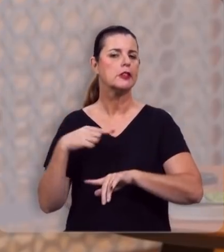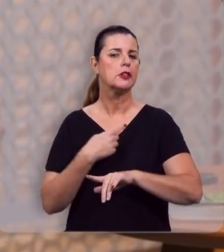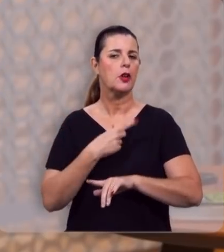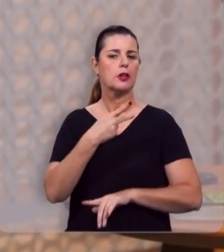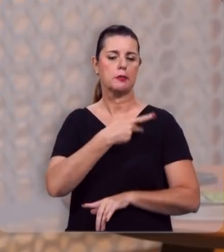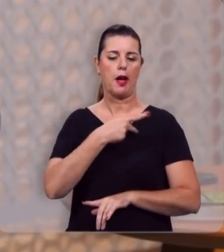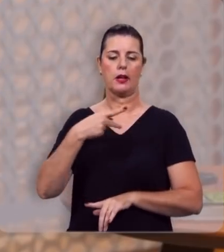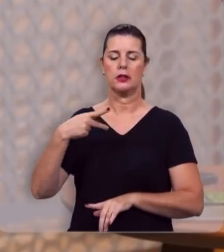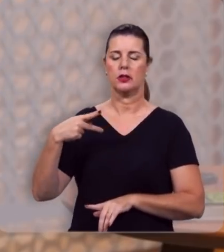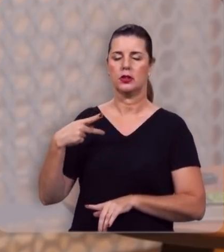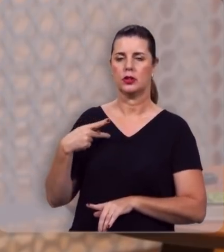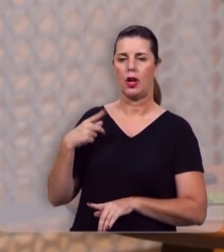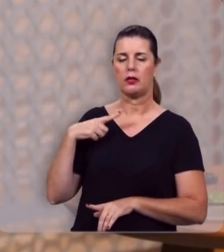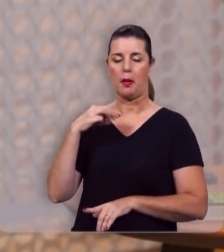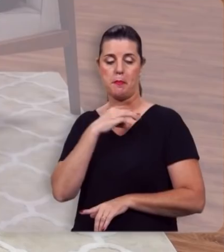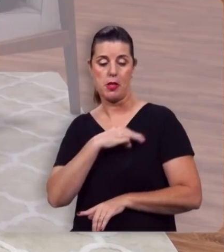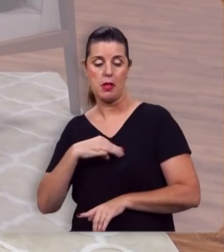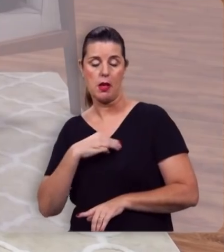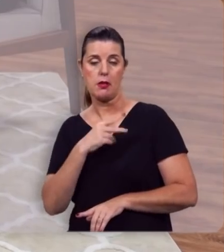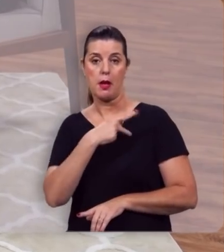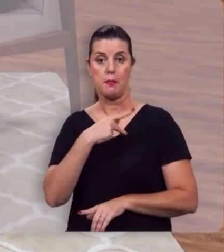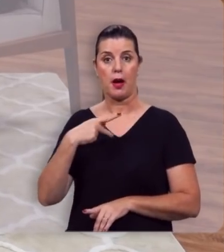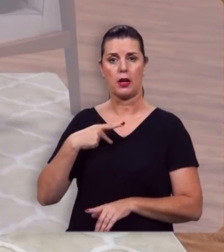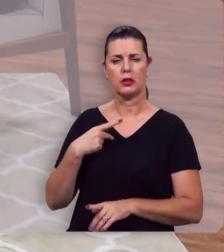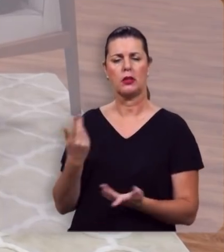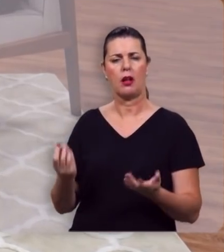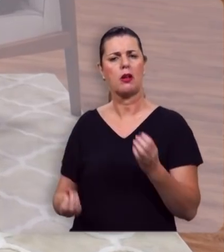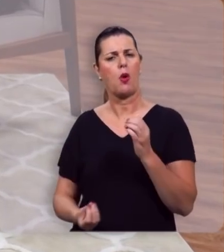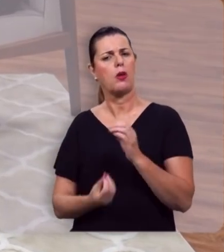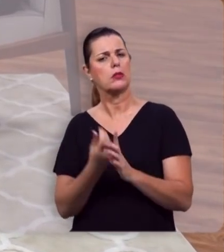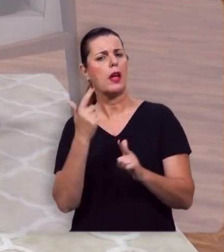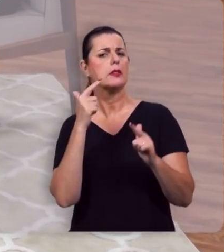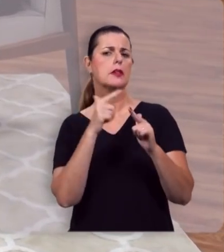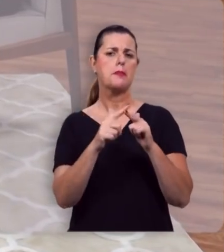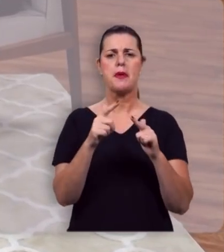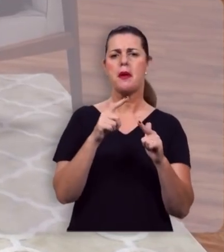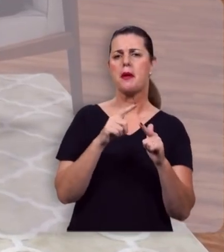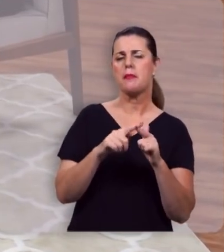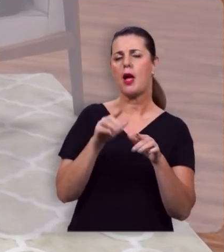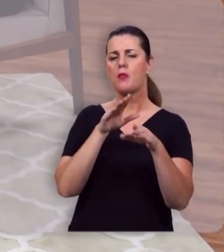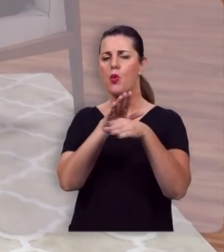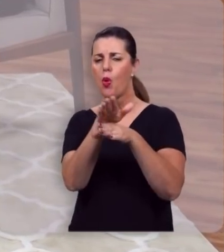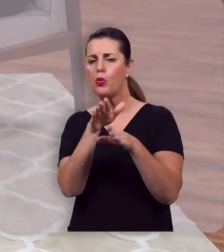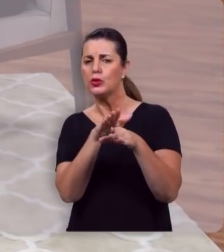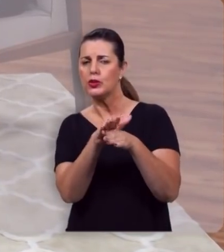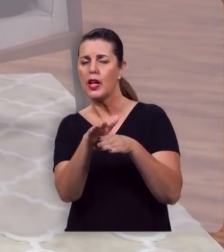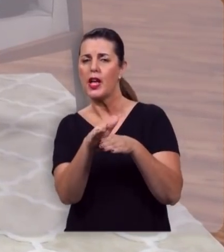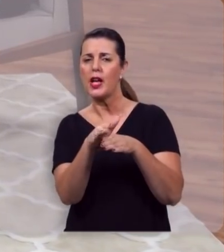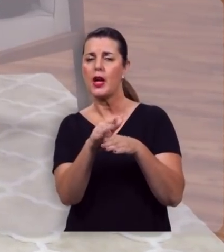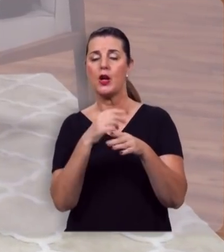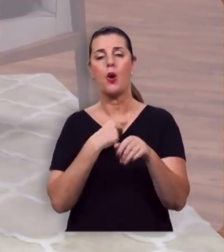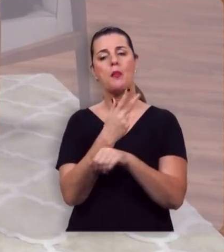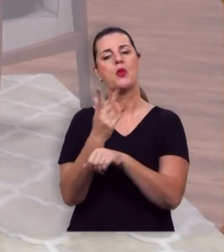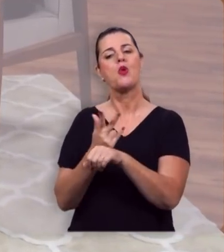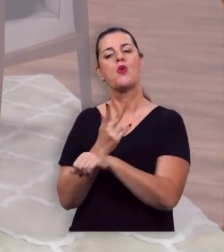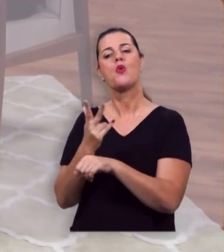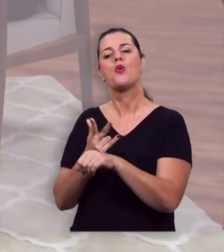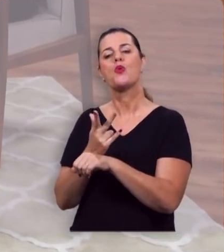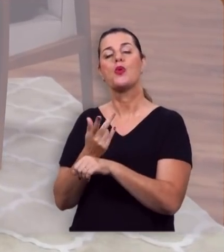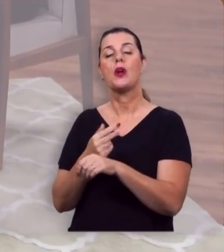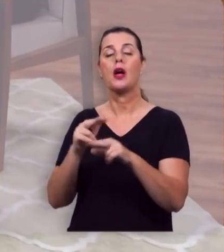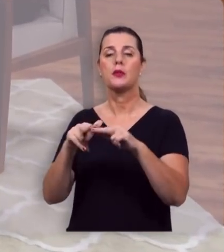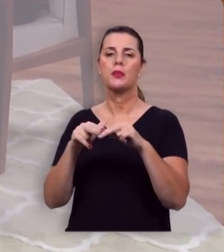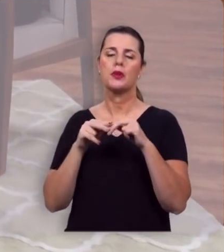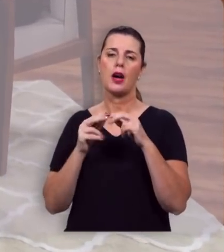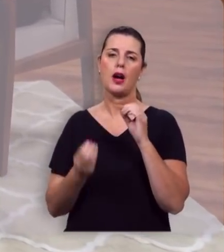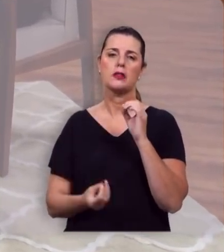somos pastores, estamos no ministério pastoral, lidamos com situações de aconselhamento ou somos procurados por conta